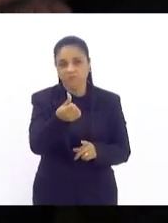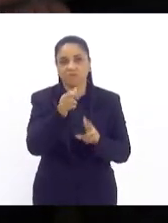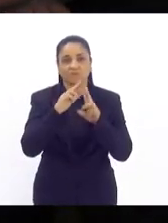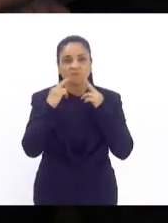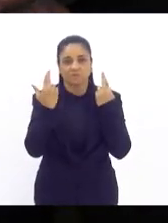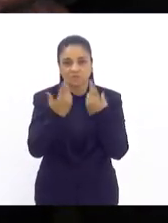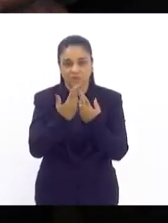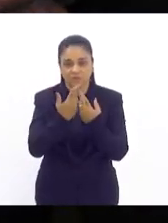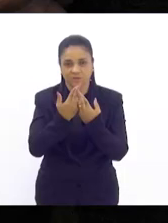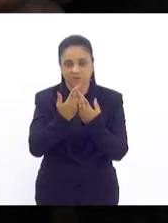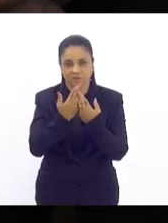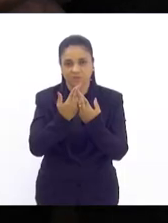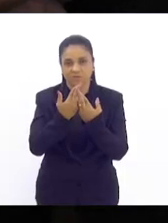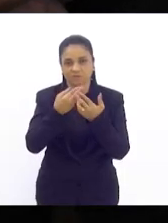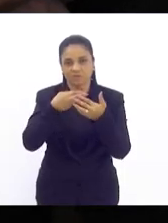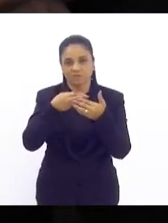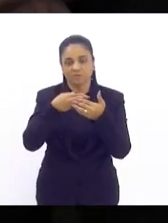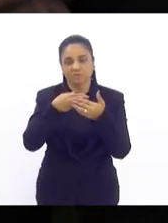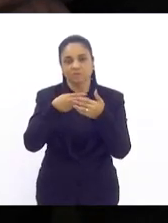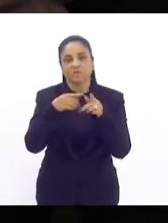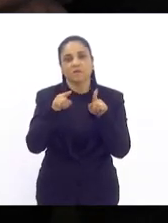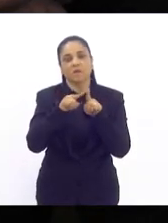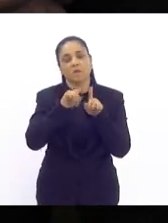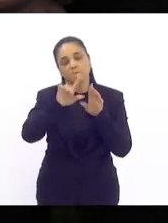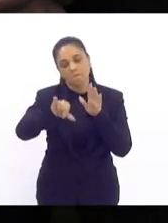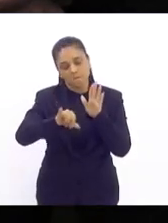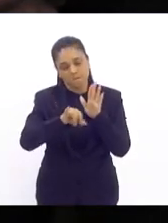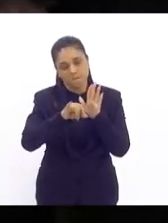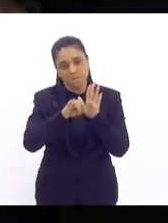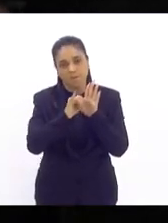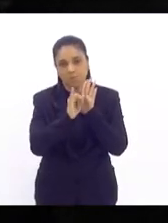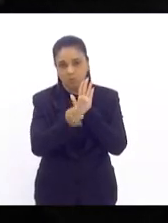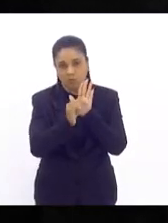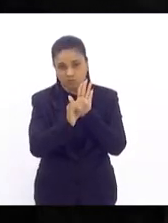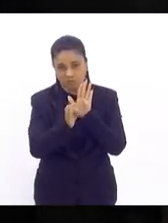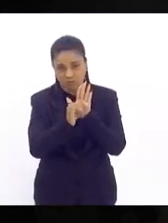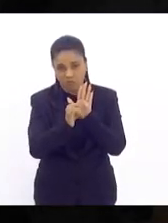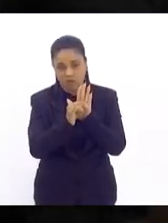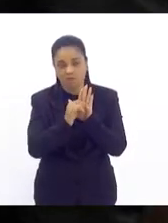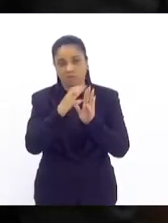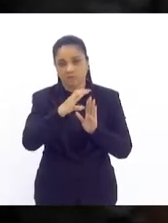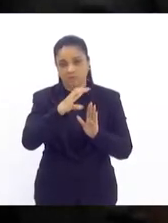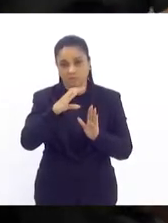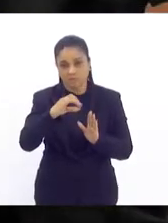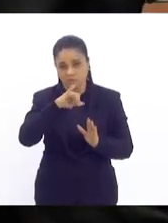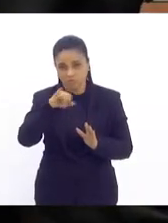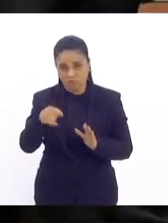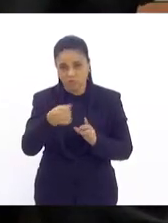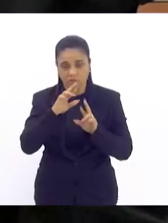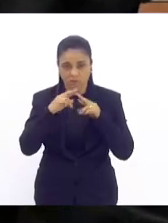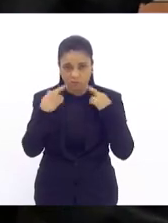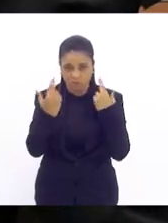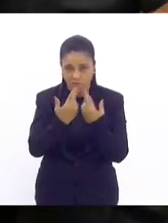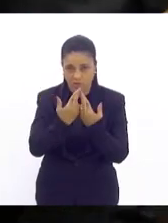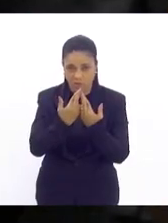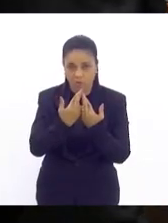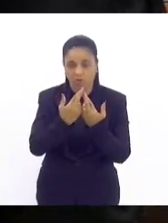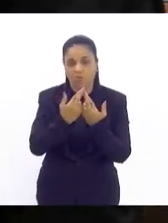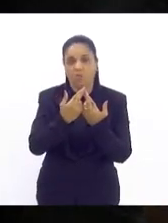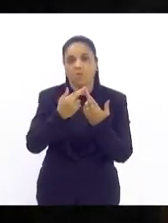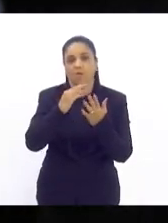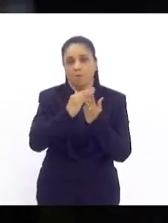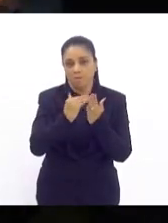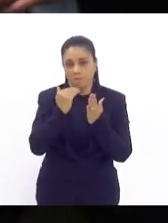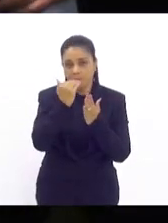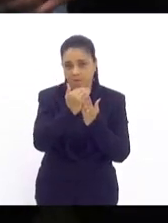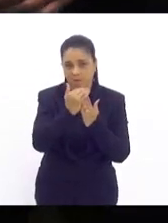daquela que já tá no edital da ccj além da ordinária faremos a exemplo que fizemos na semana passada uma reunião extraordinária